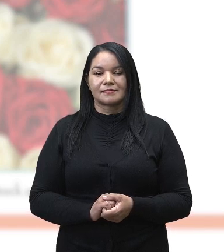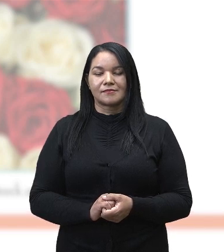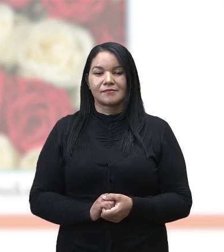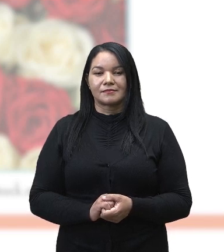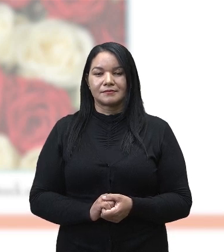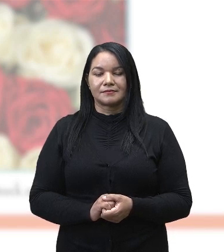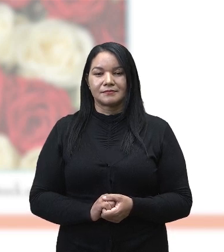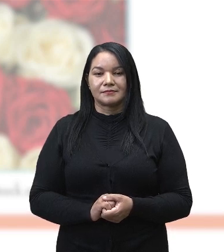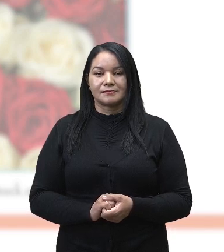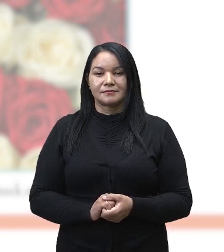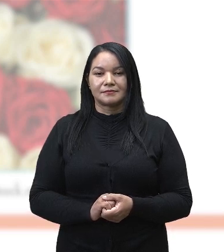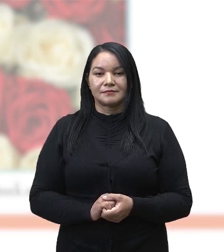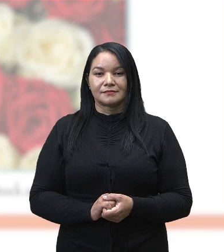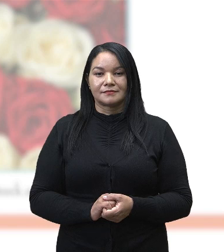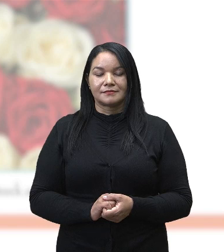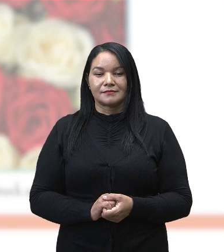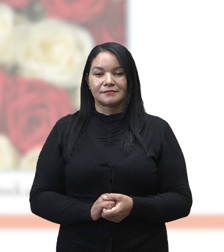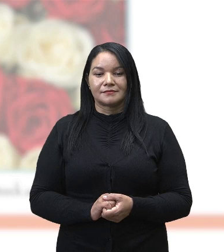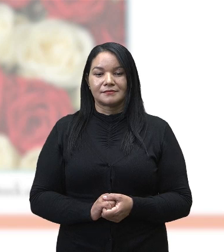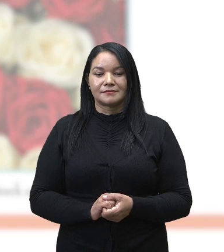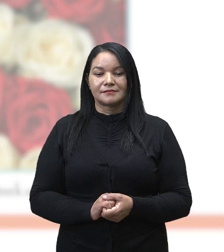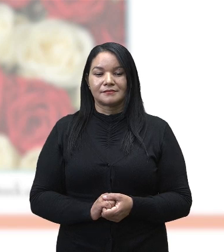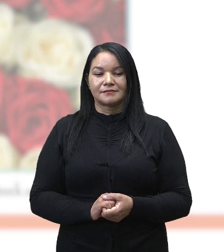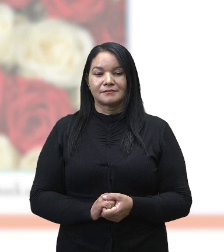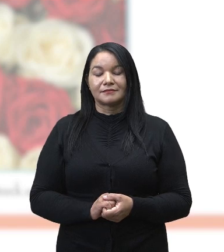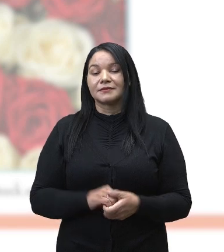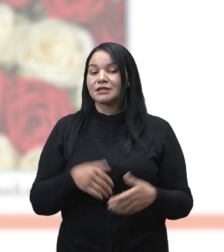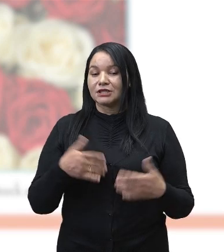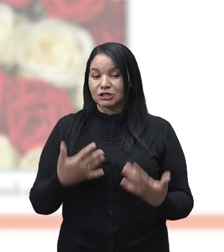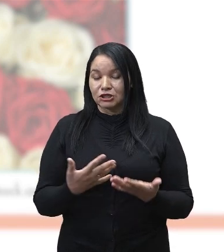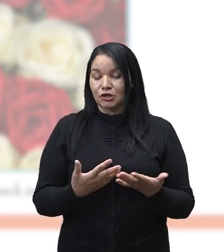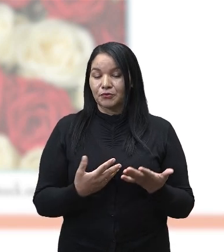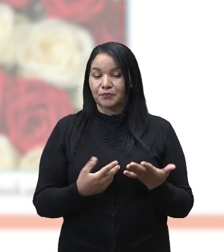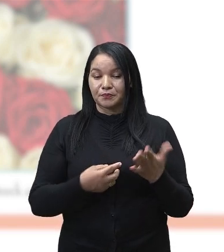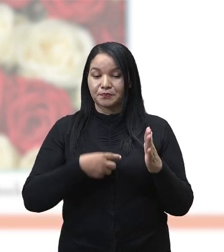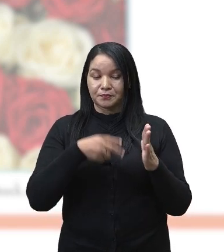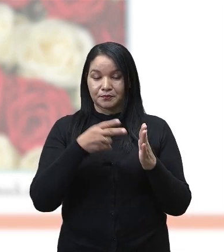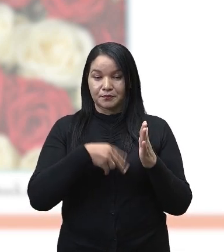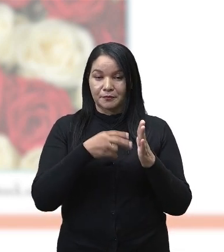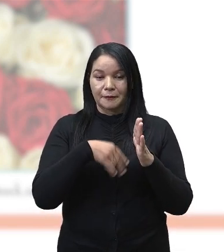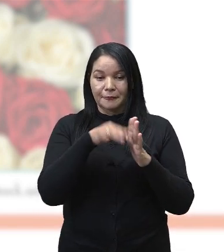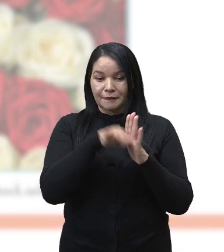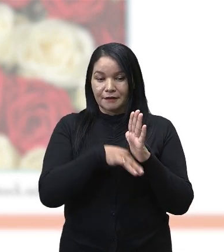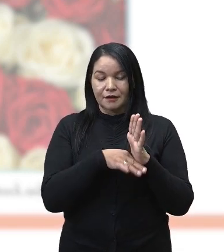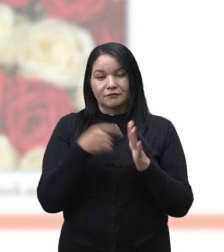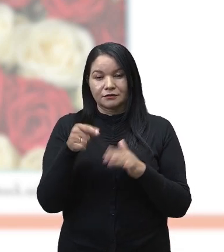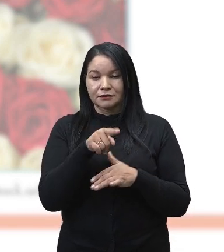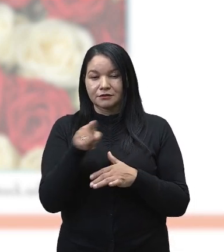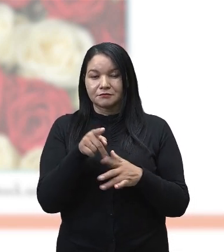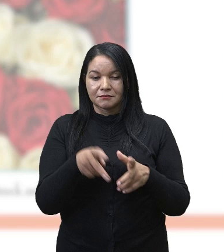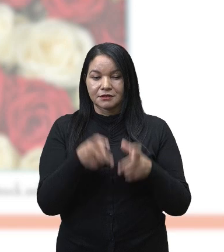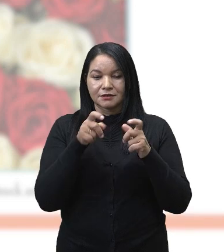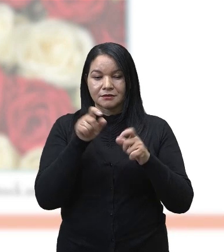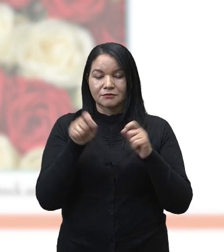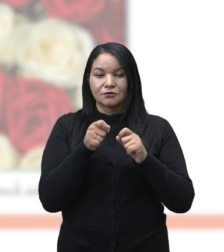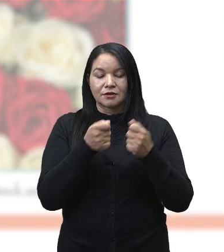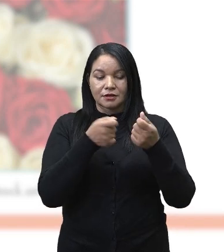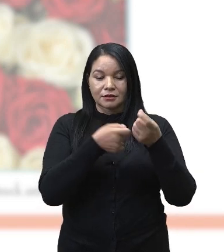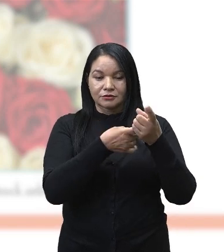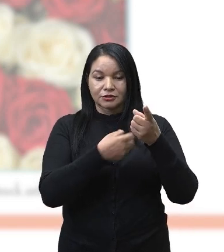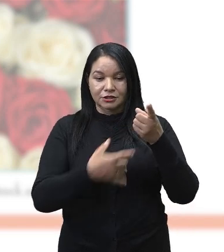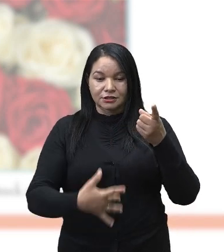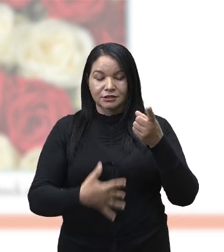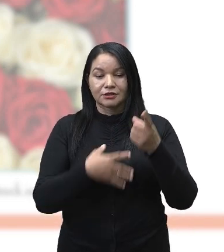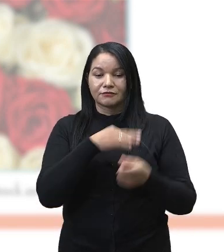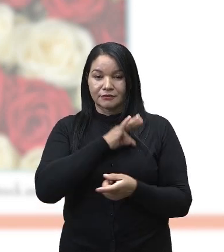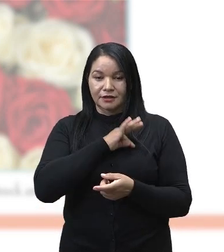las 100, tá bom? Então aqui vocês conseguem observar uma descrição técnica, não